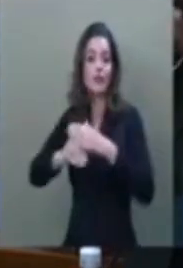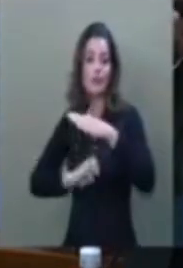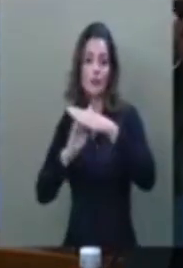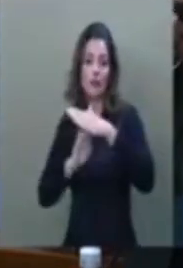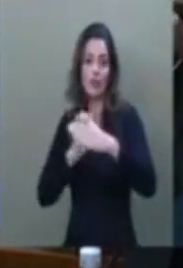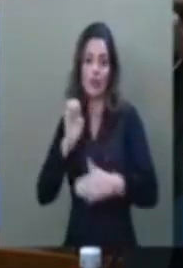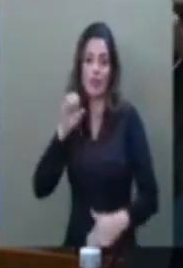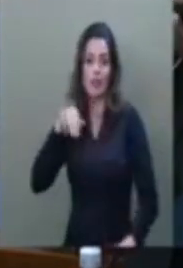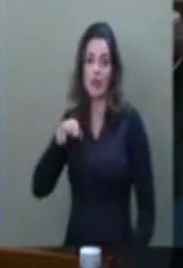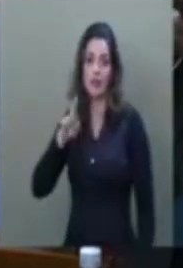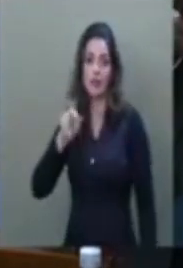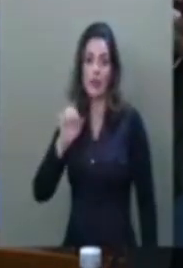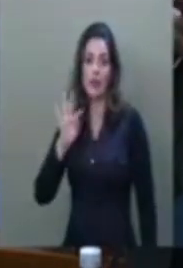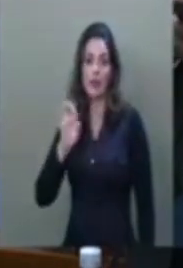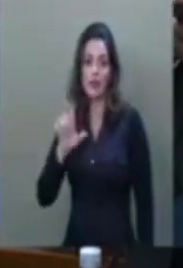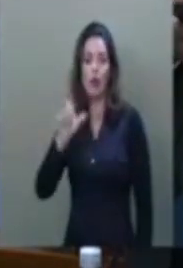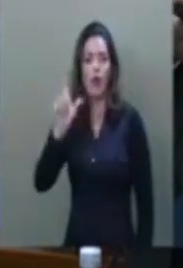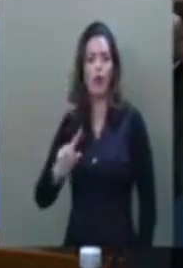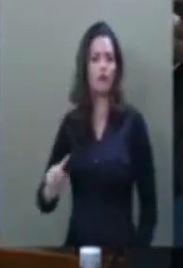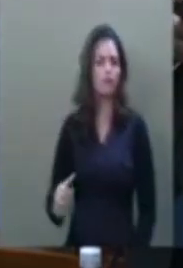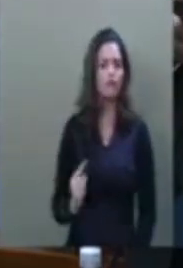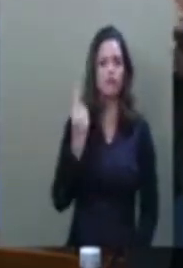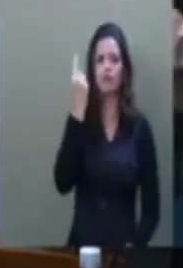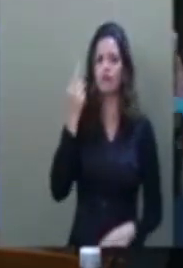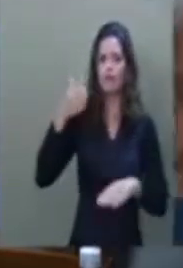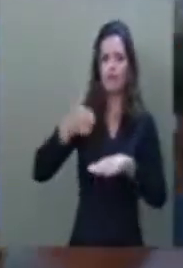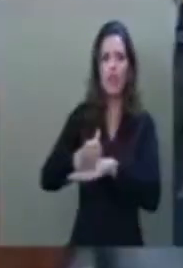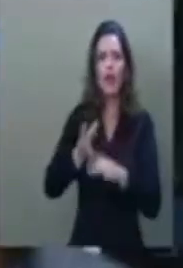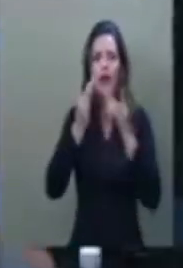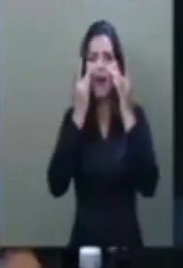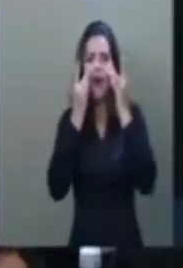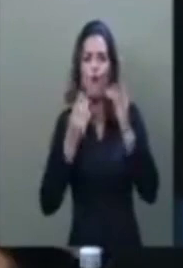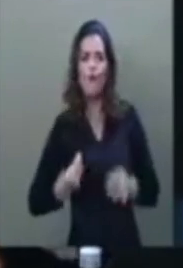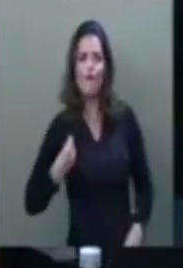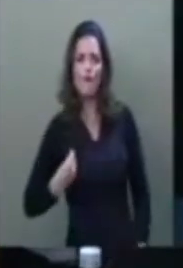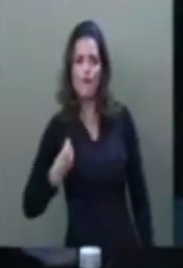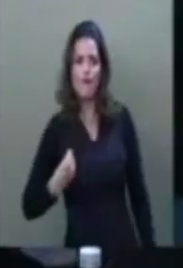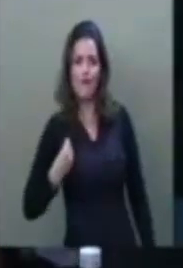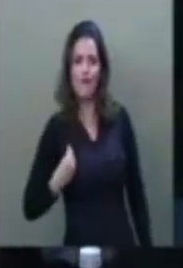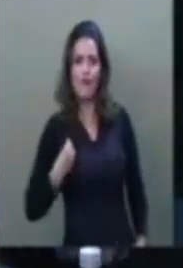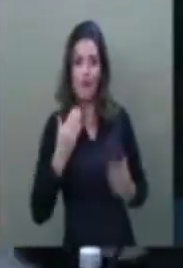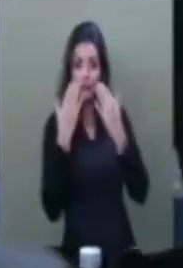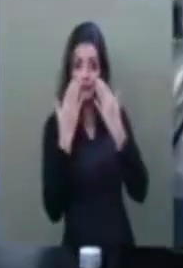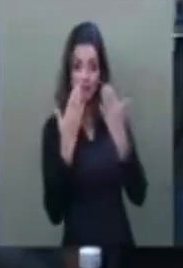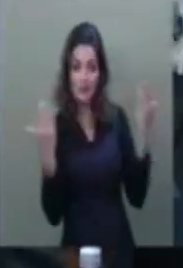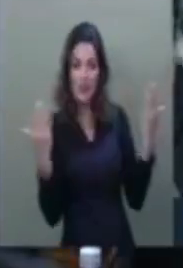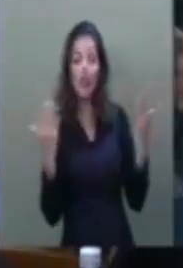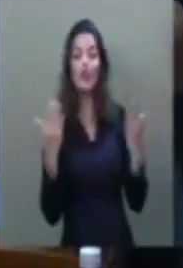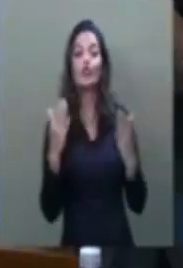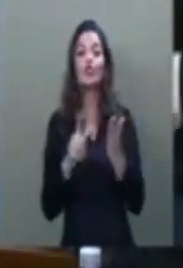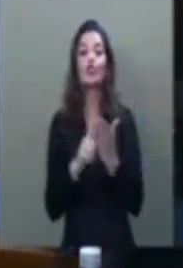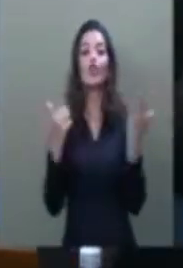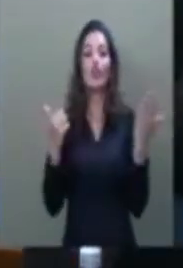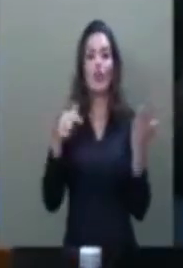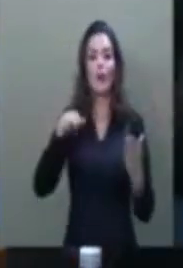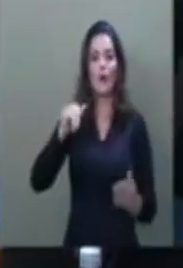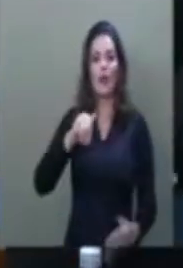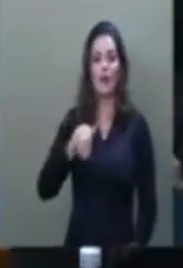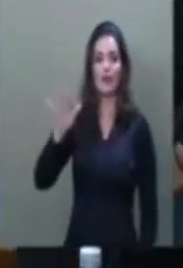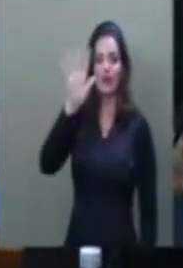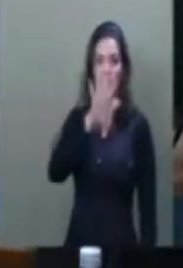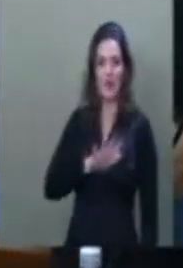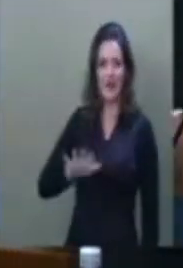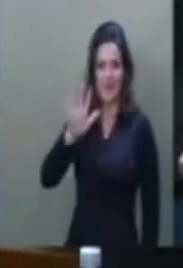foi pioneira ao entrar ao vivo e em cores no Jornal Nacional. Em